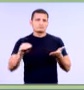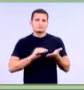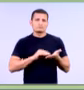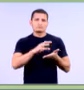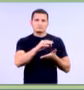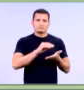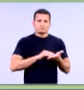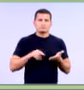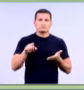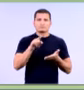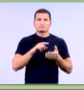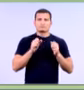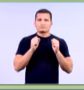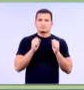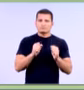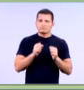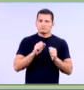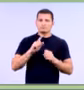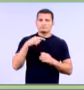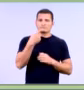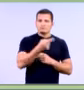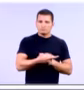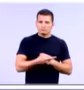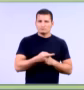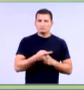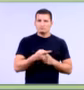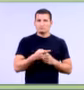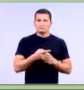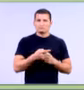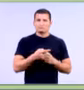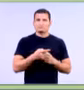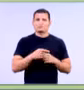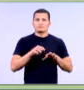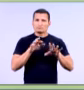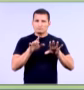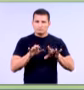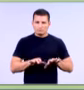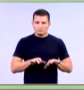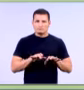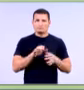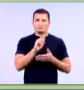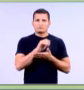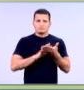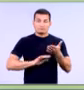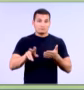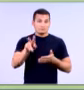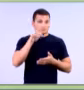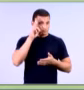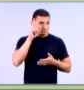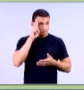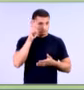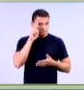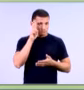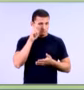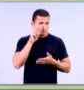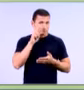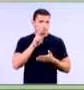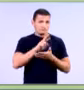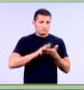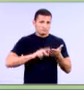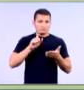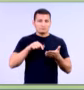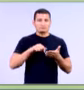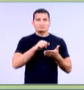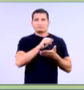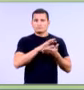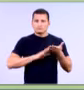que você possa posteriormente redigir esse texto. Lembrando que o relatório é um texto descritivo, então